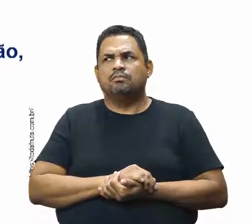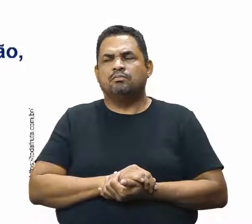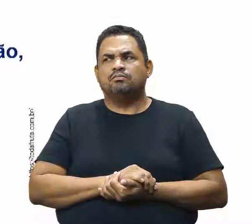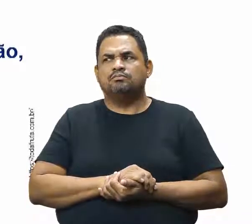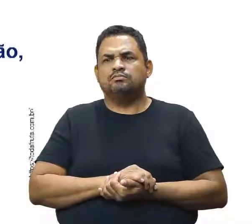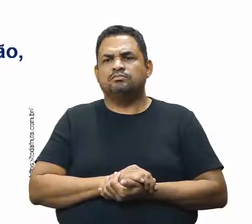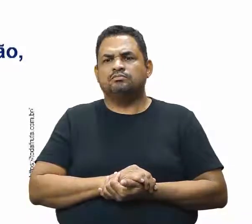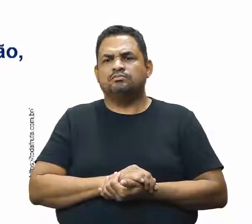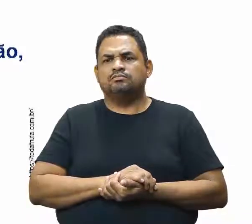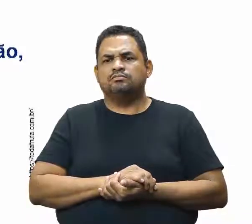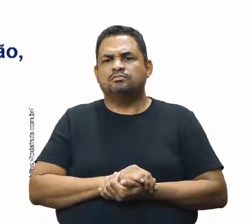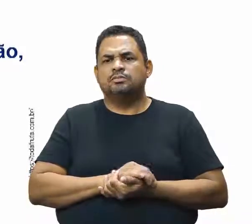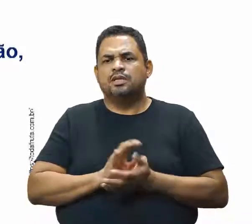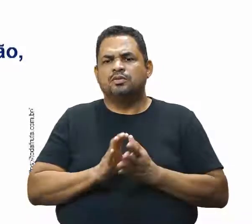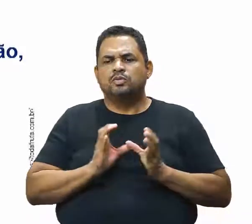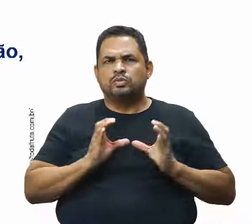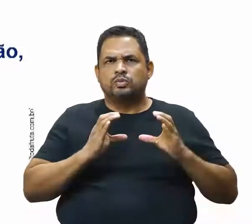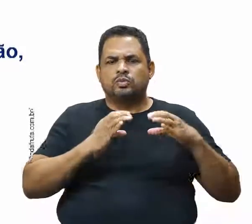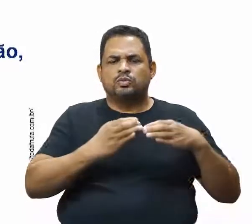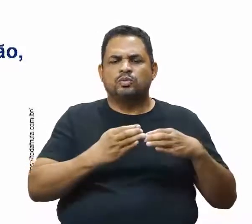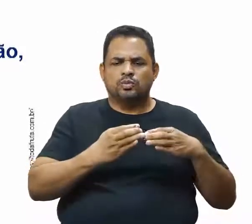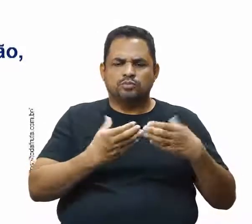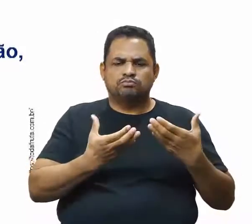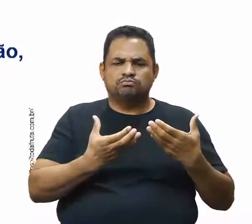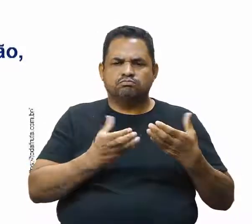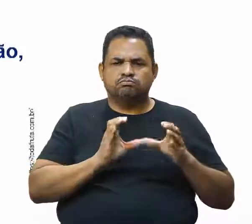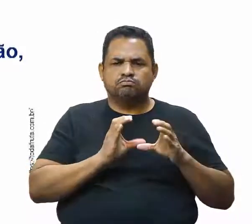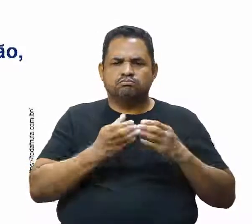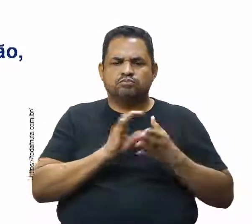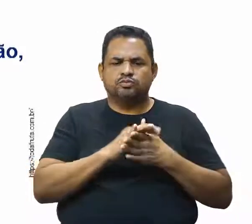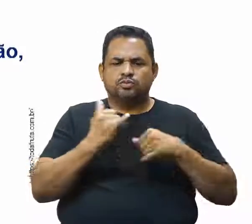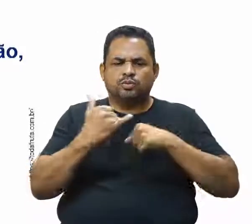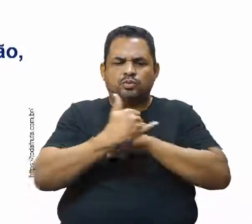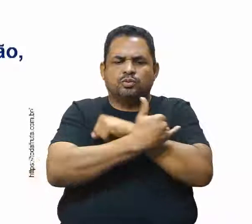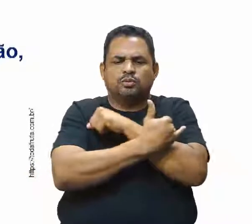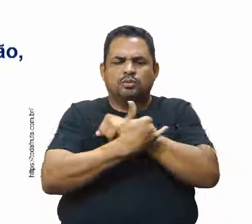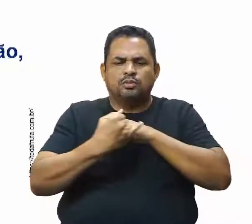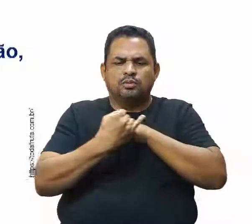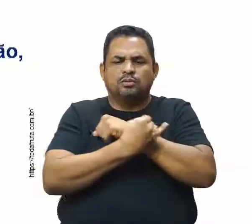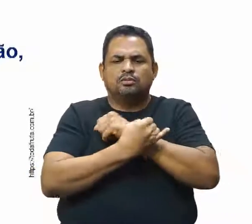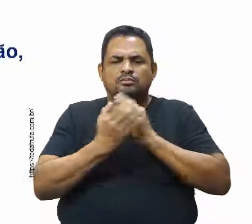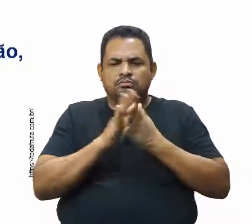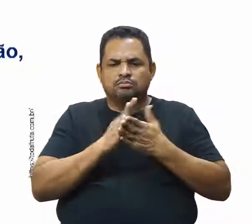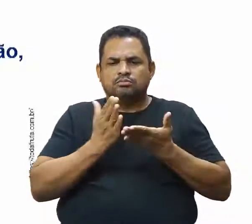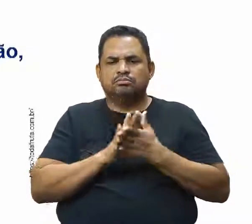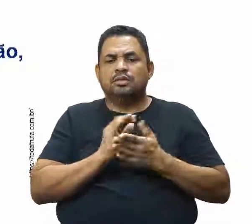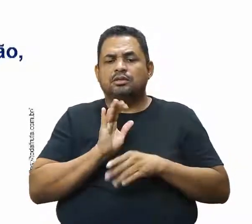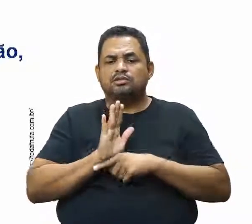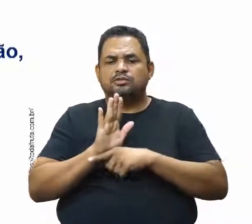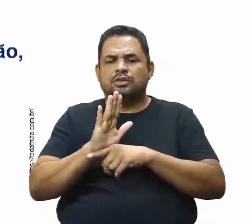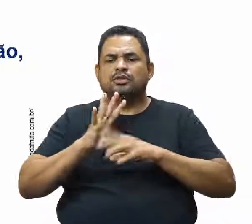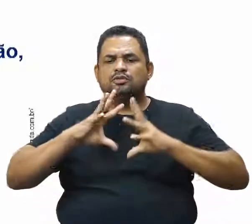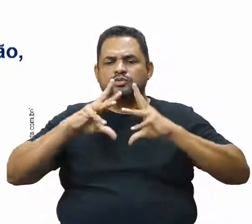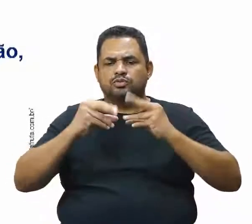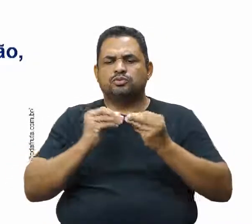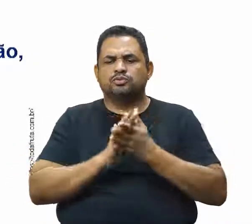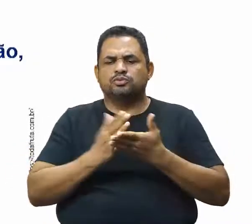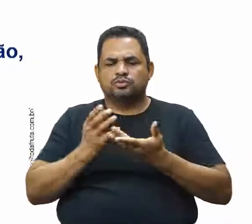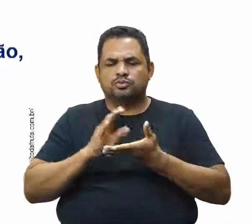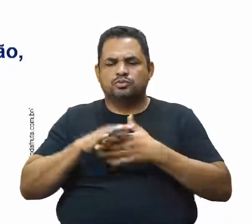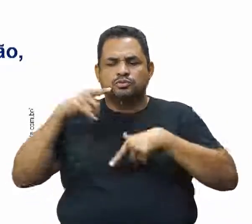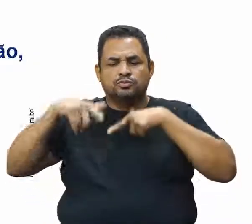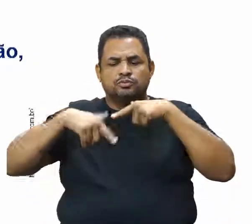não é consórcio, mas de realizar uma infraestrutura que atenda todos os produtores. Que infraestrutura é